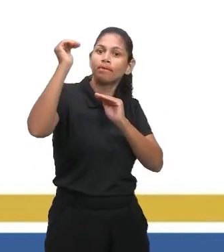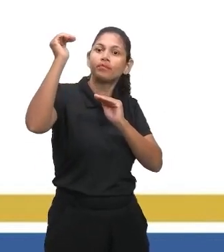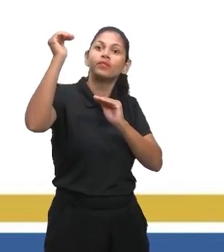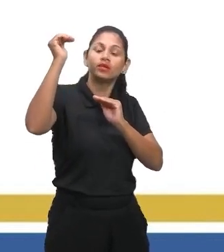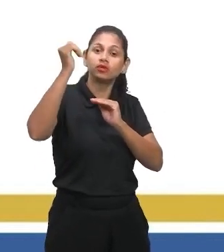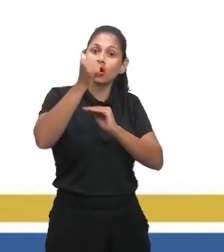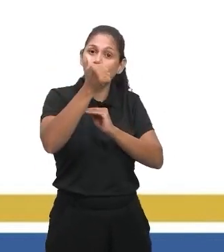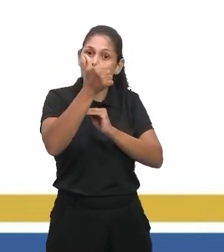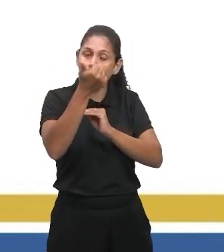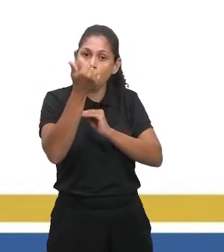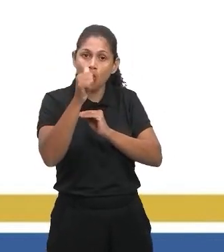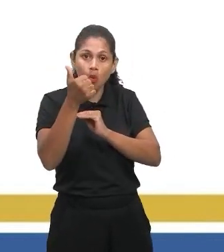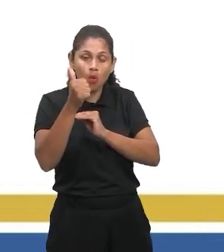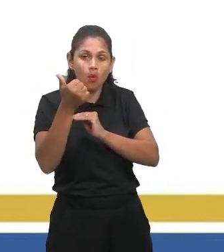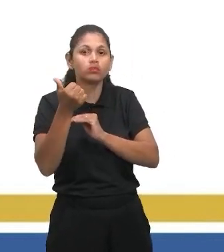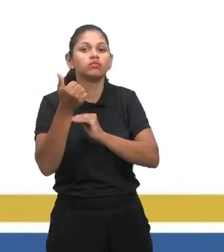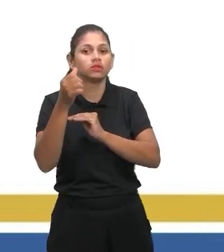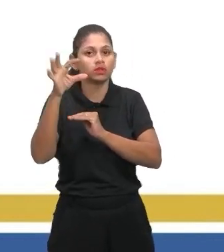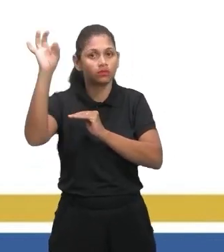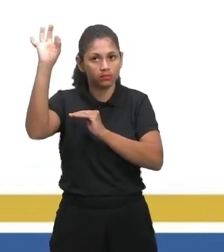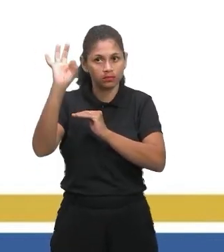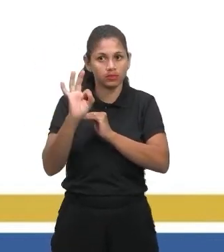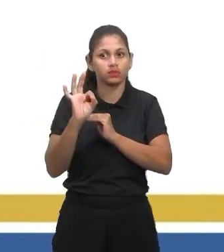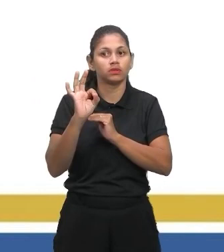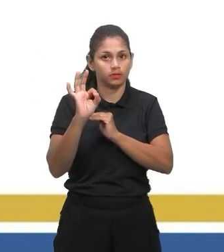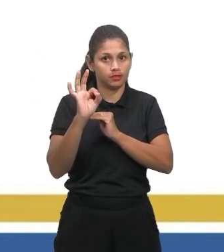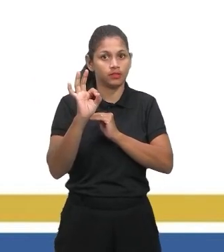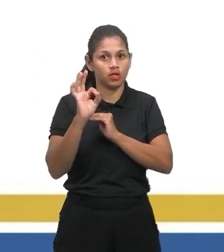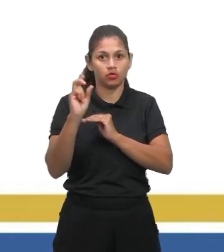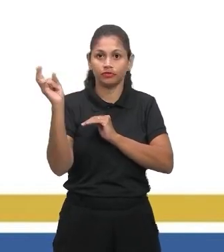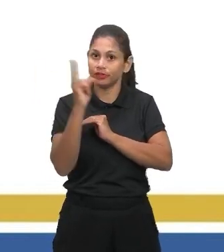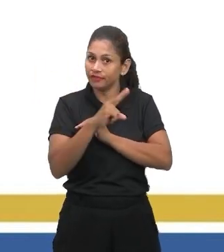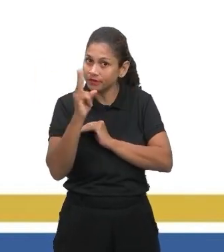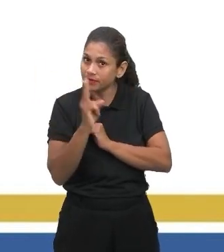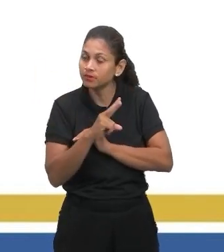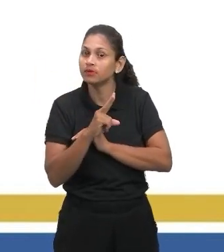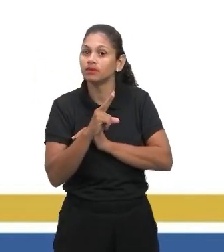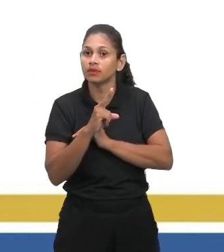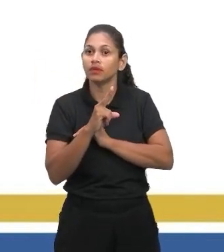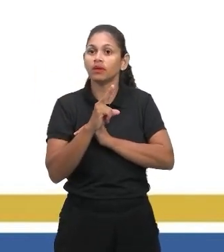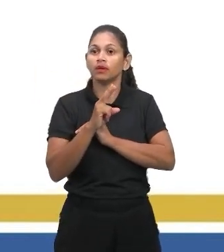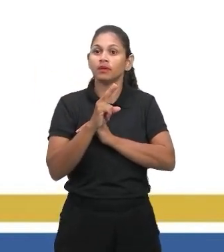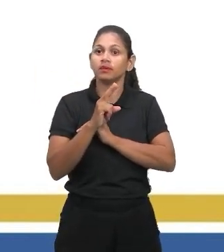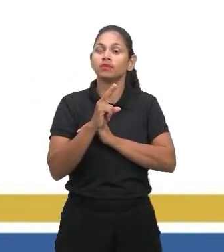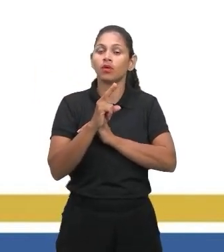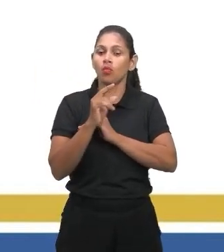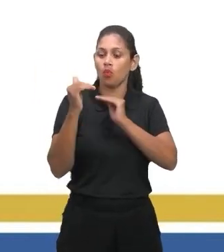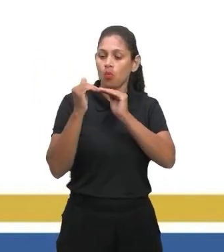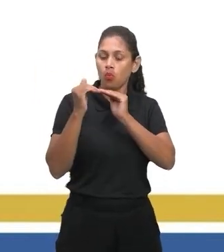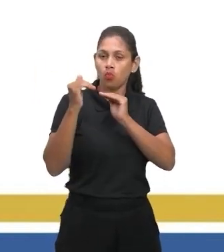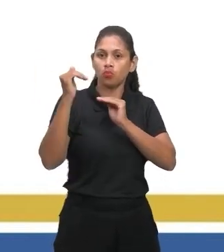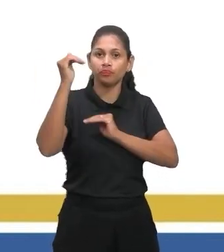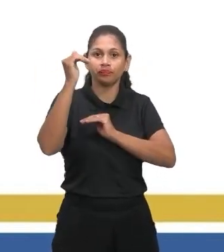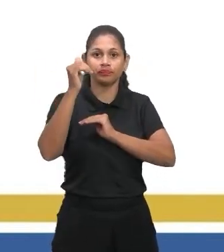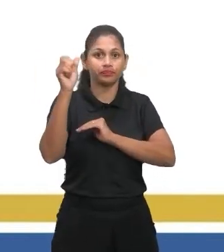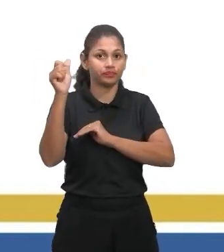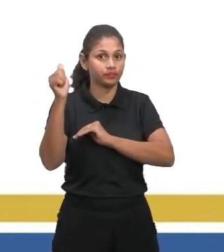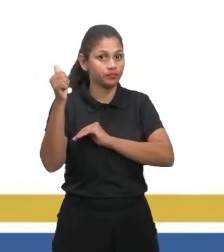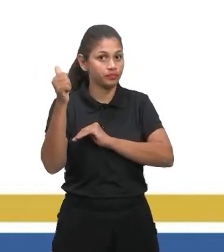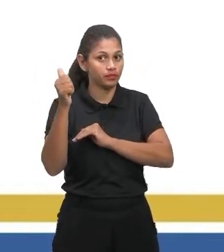velocidade. Então, quando você pega, né, esse 1 km e aumenta mais 11%, lembrando que 11%